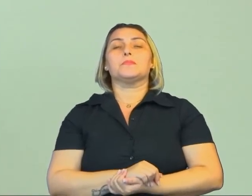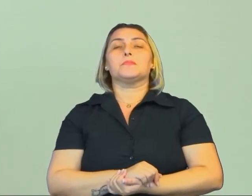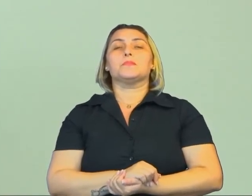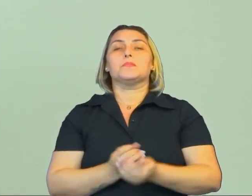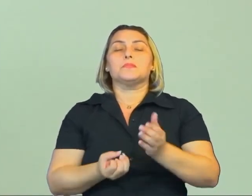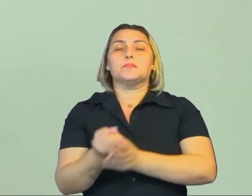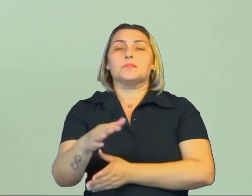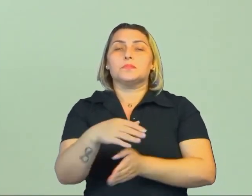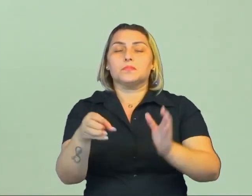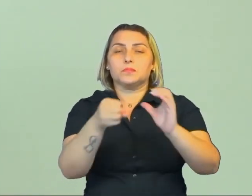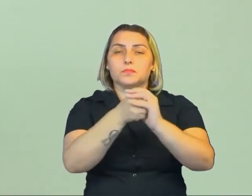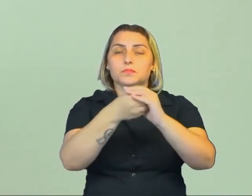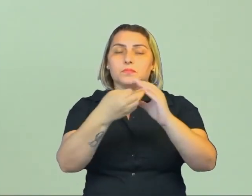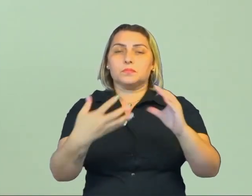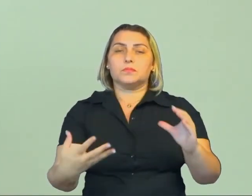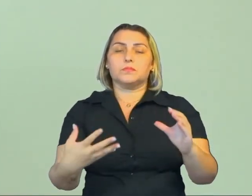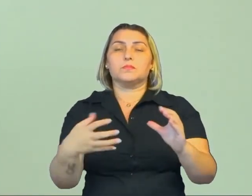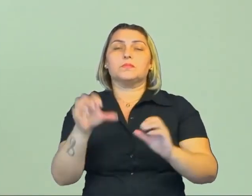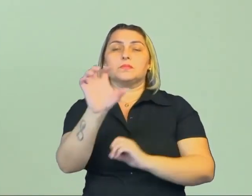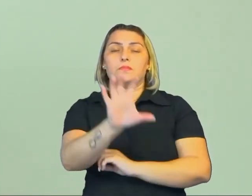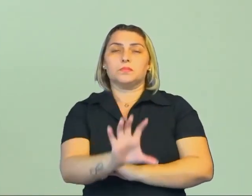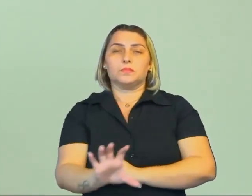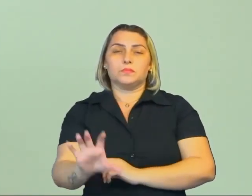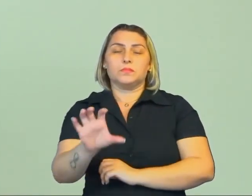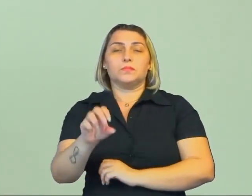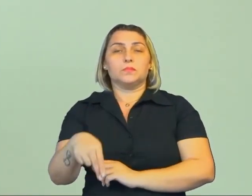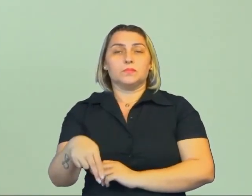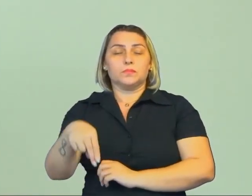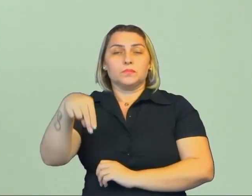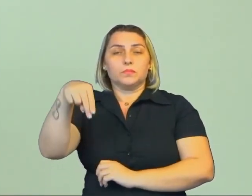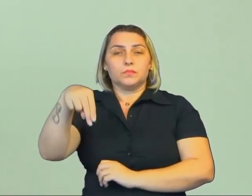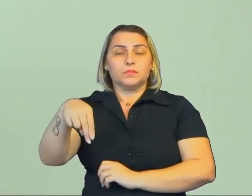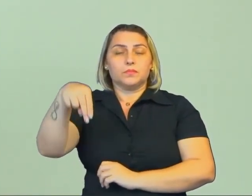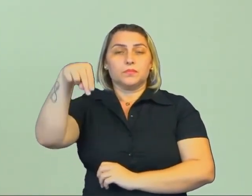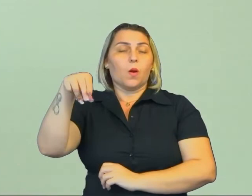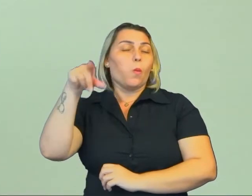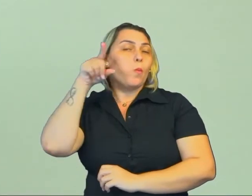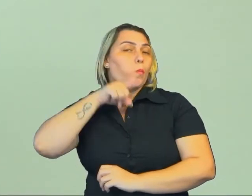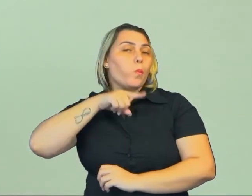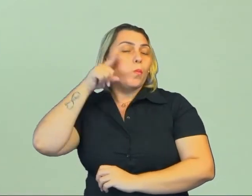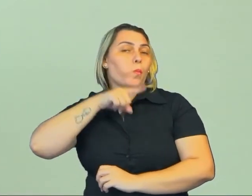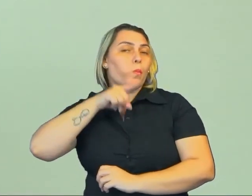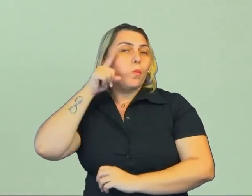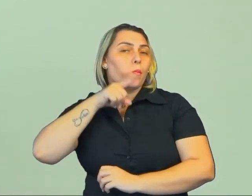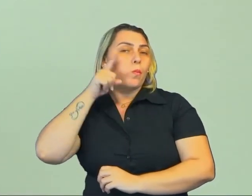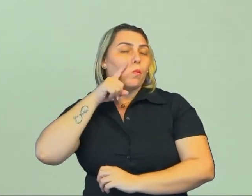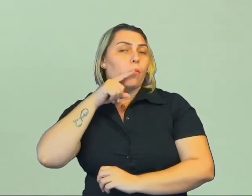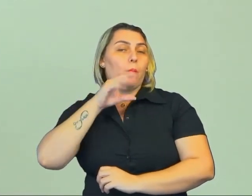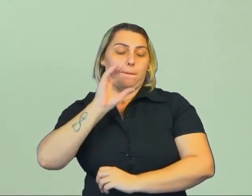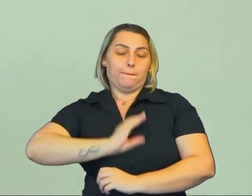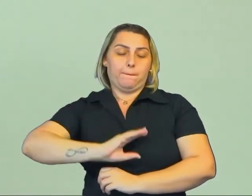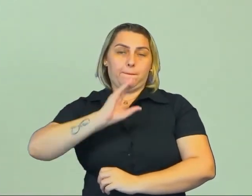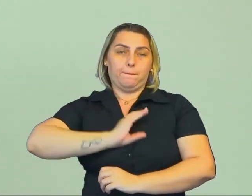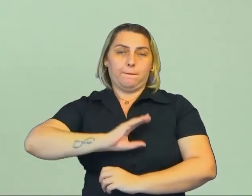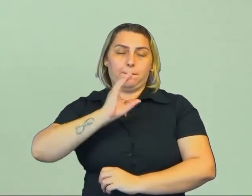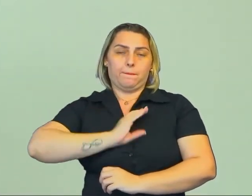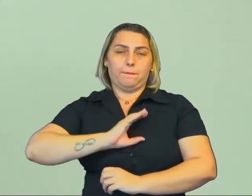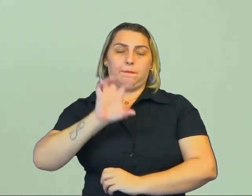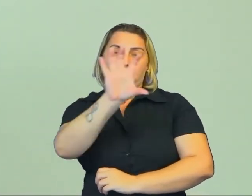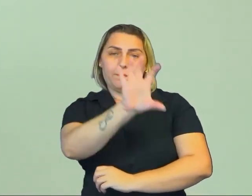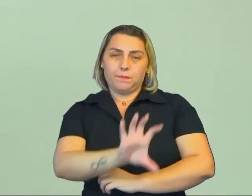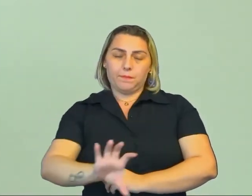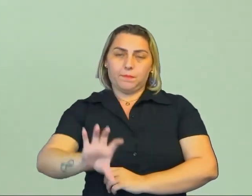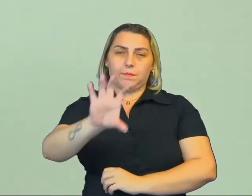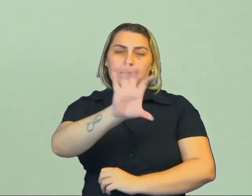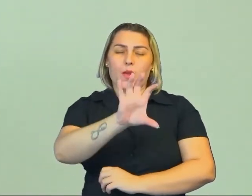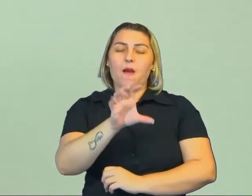bioma caracterizado para a região norte dos Estados Unidos, entrando no Canadá. Ela é uma região que